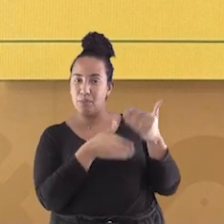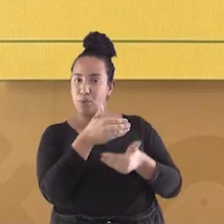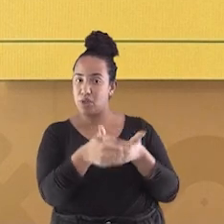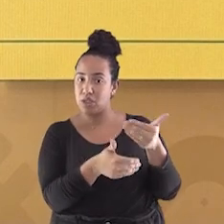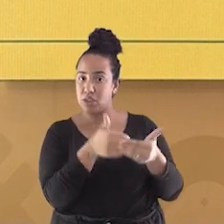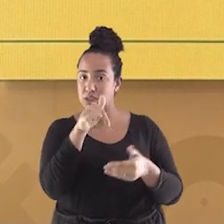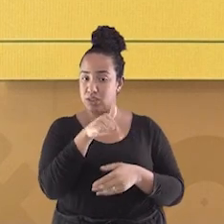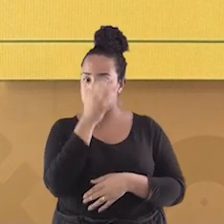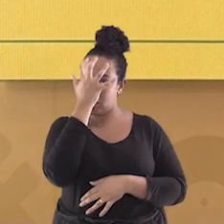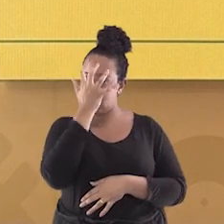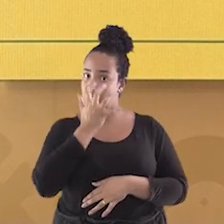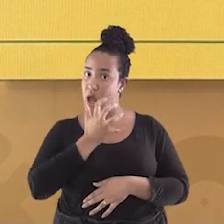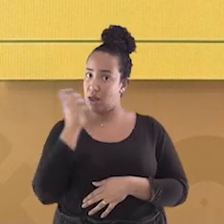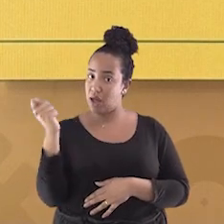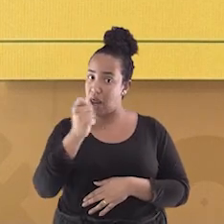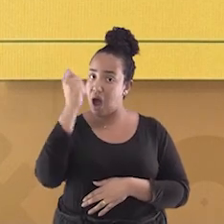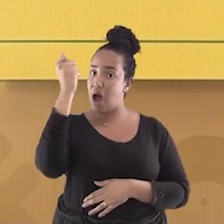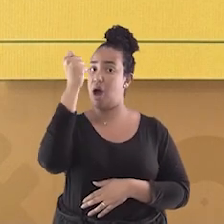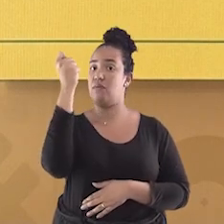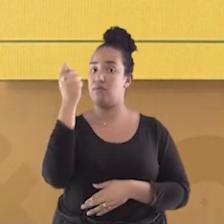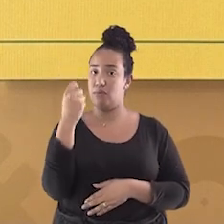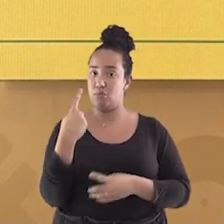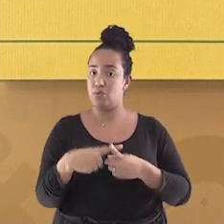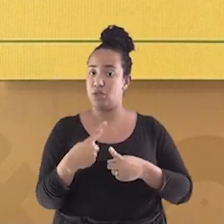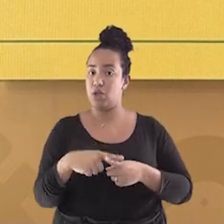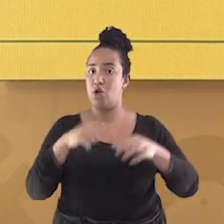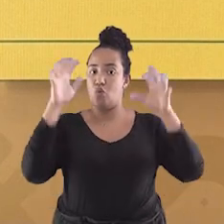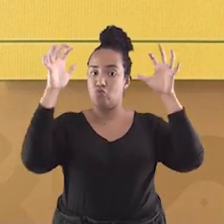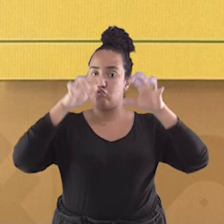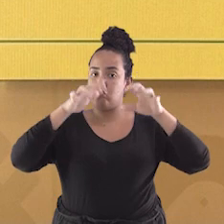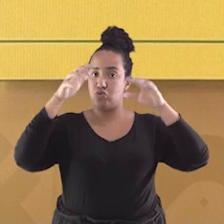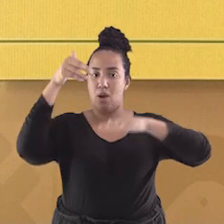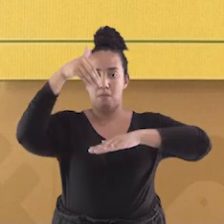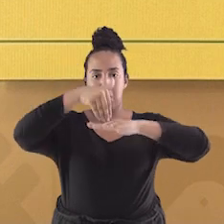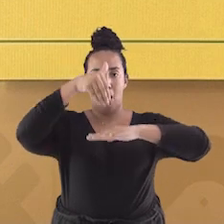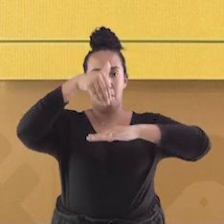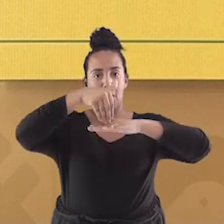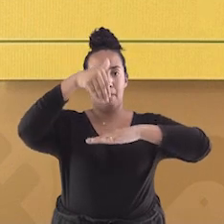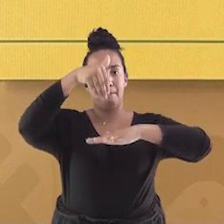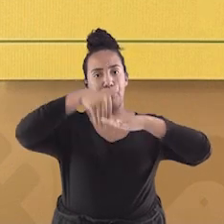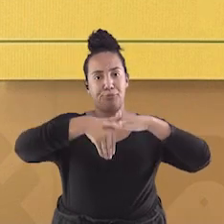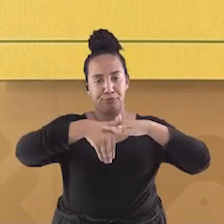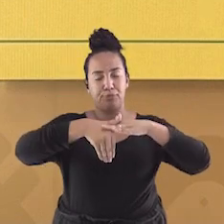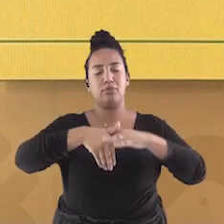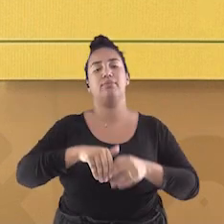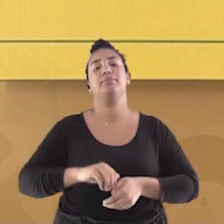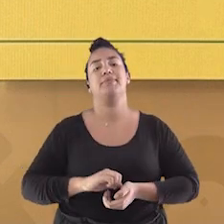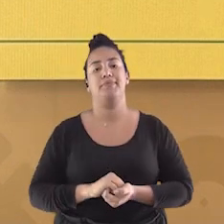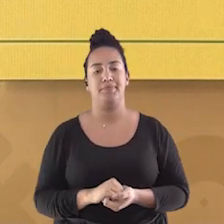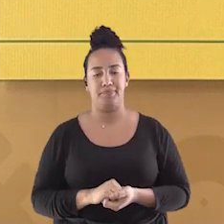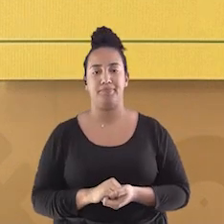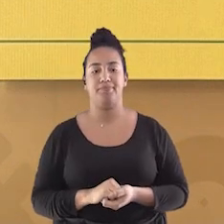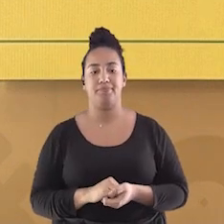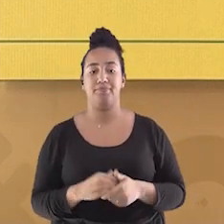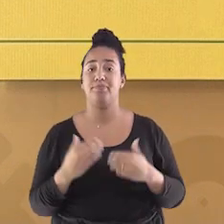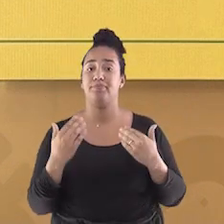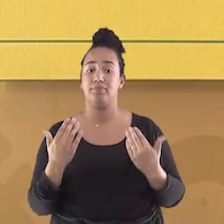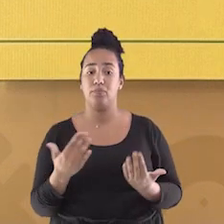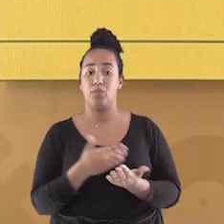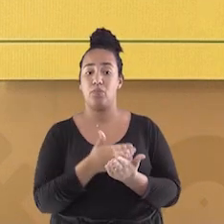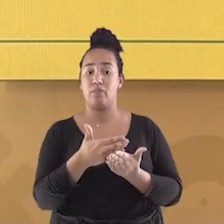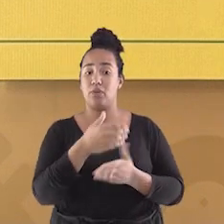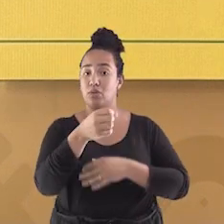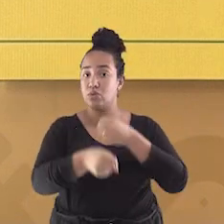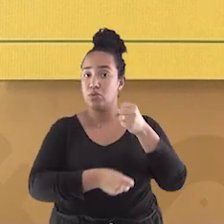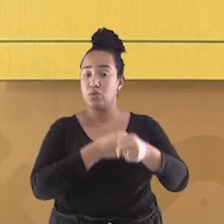processo erosivo mais sério, provocado pela ação da chuva atingindo o solo. No início